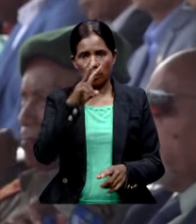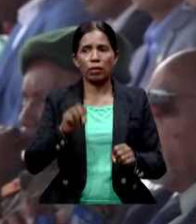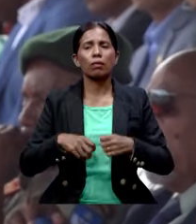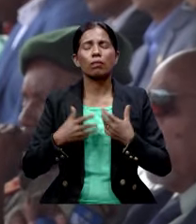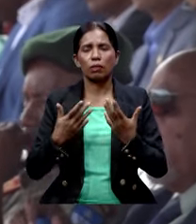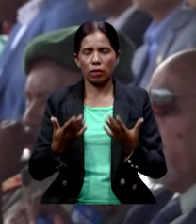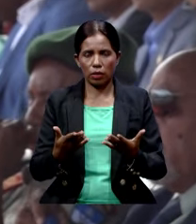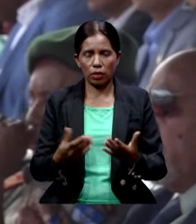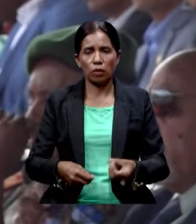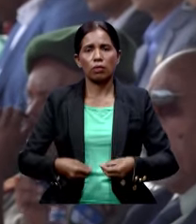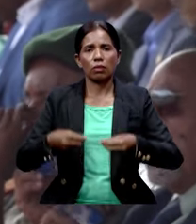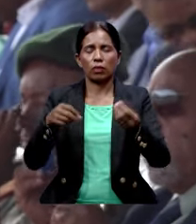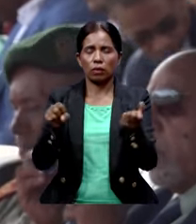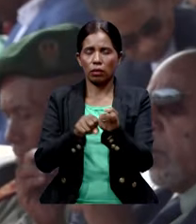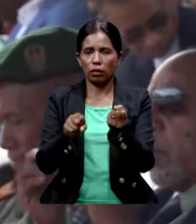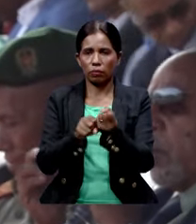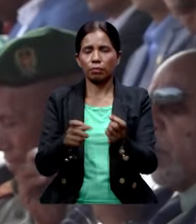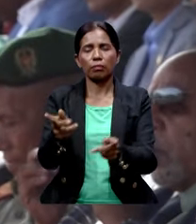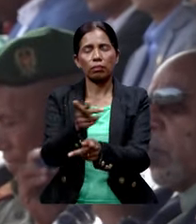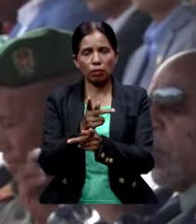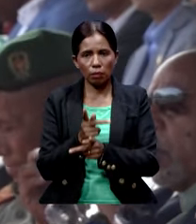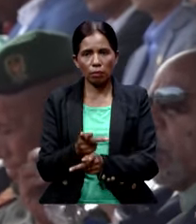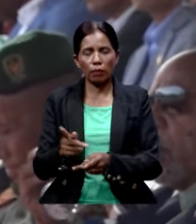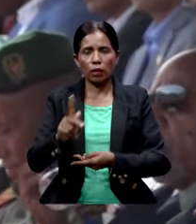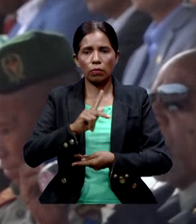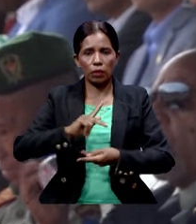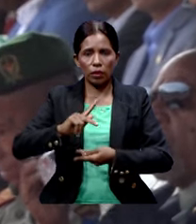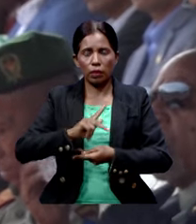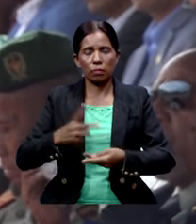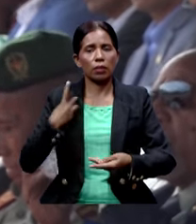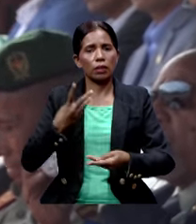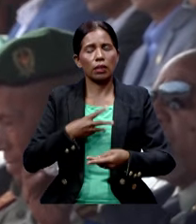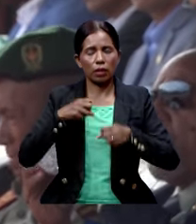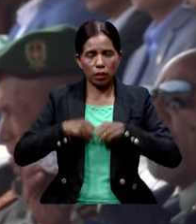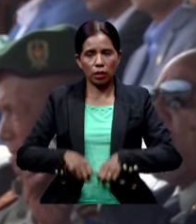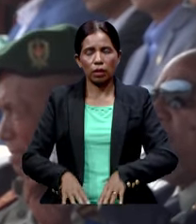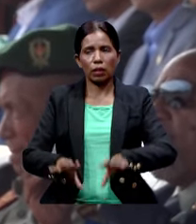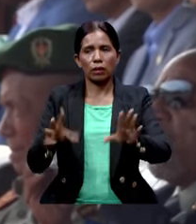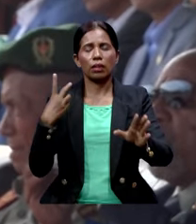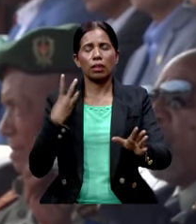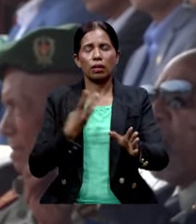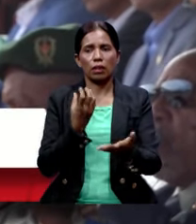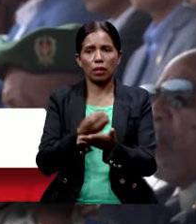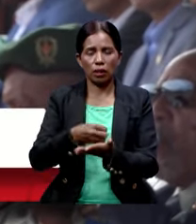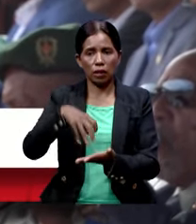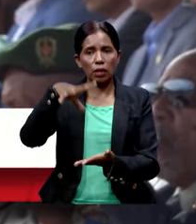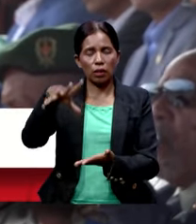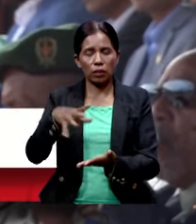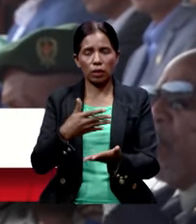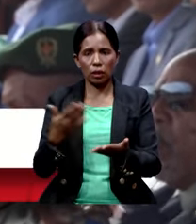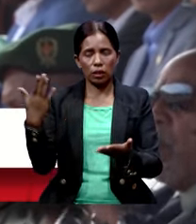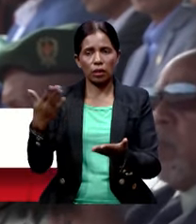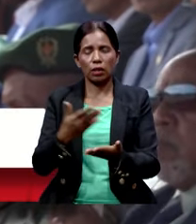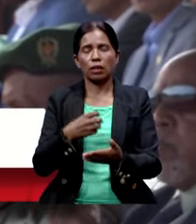o apoio, a proteção, ba itania Tassi, itania rico so em Tassi, lá